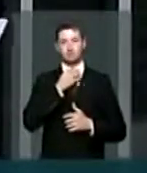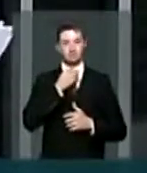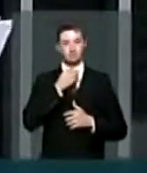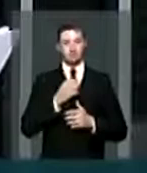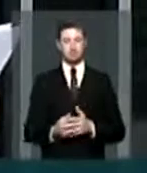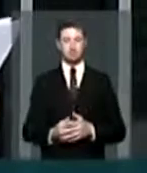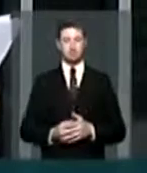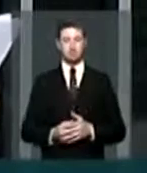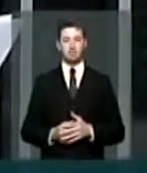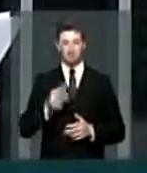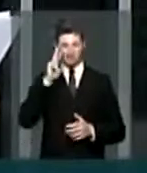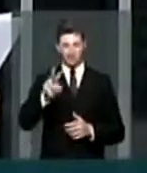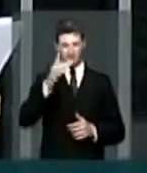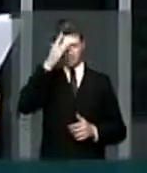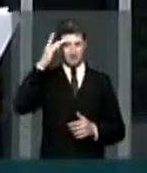Você não vê ninguém